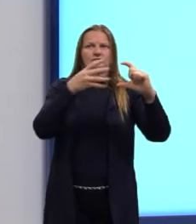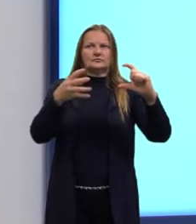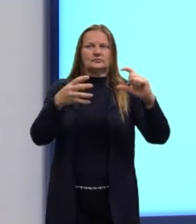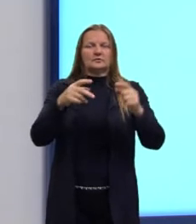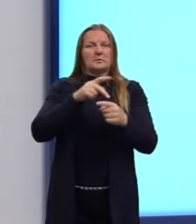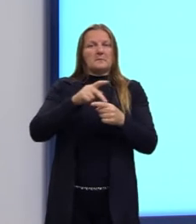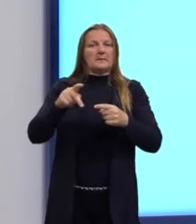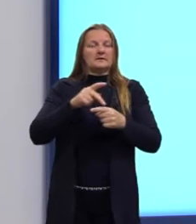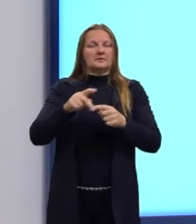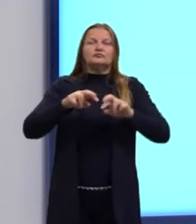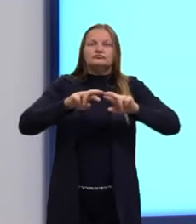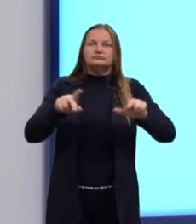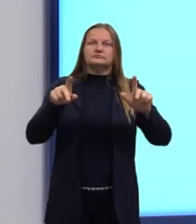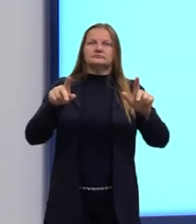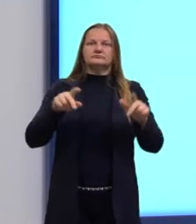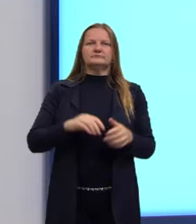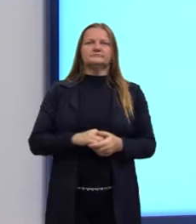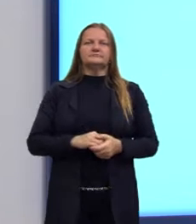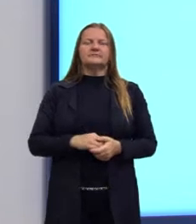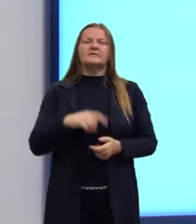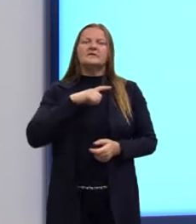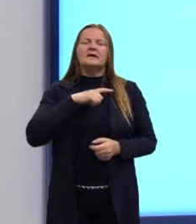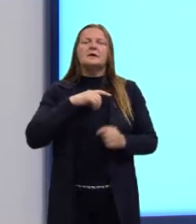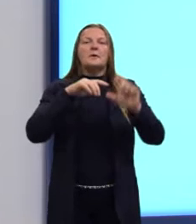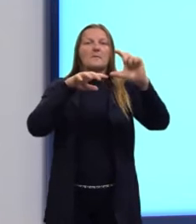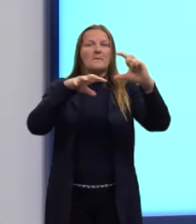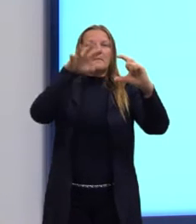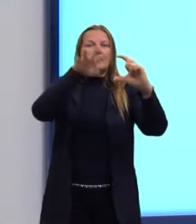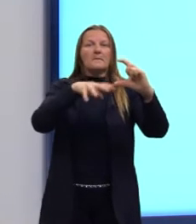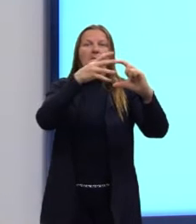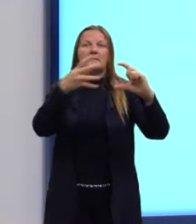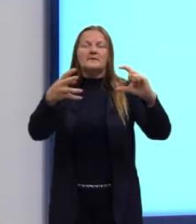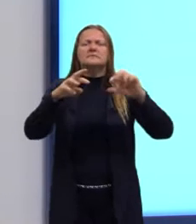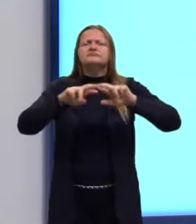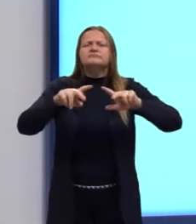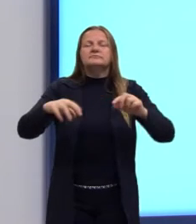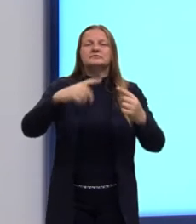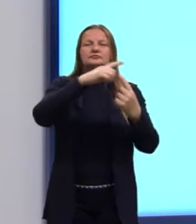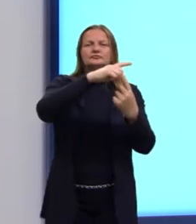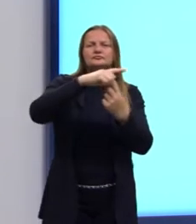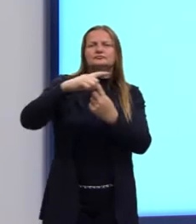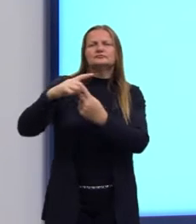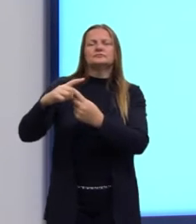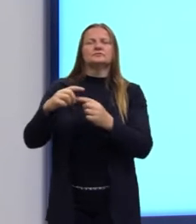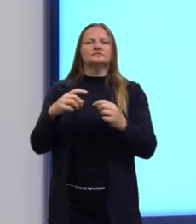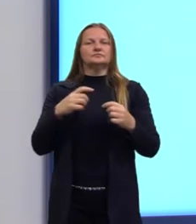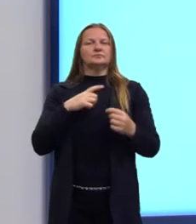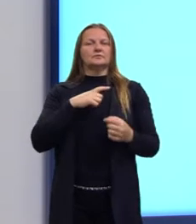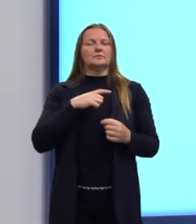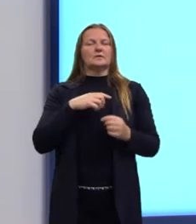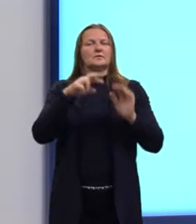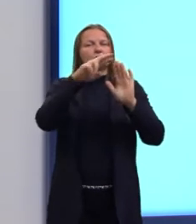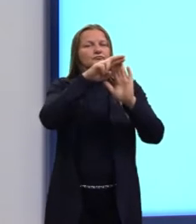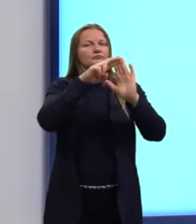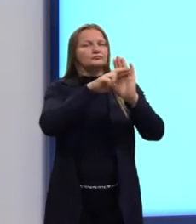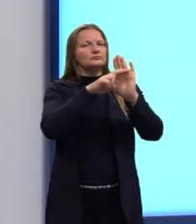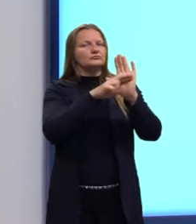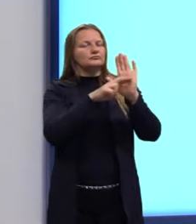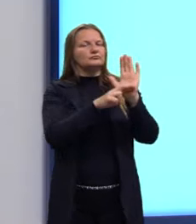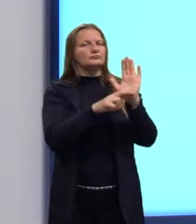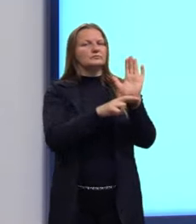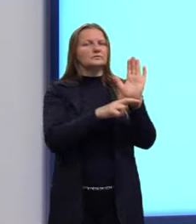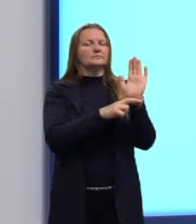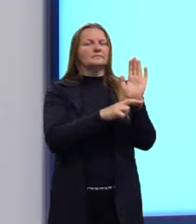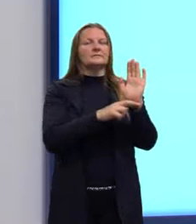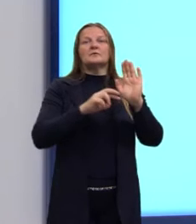padrão por exemplo nós temos matrizes de diferentes tamanhos ou ordens como nós chamamos elas